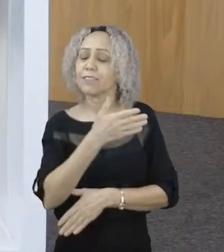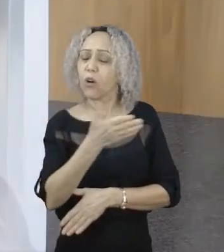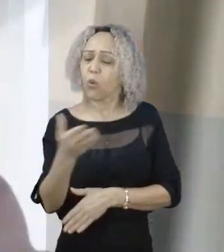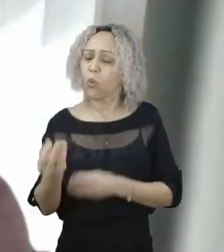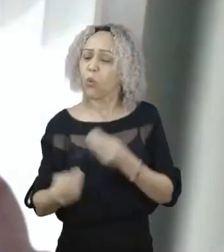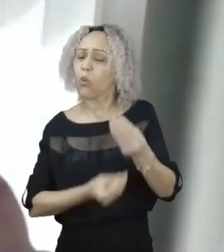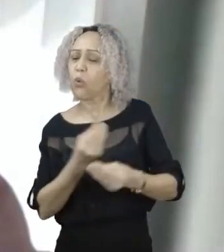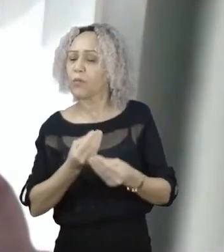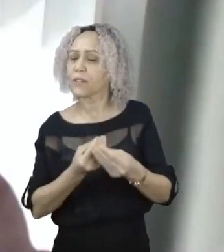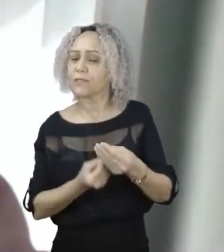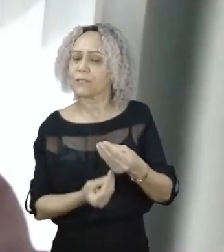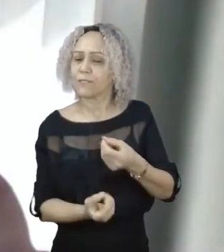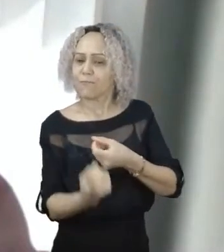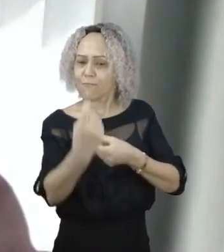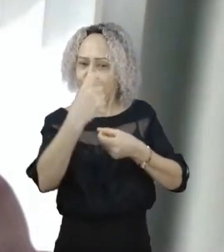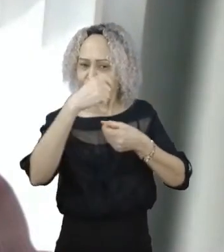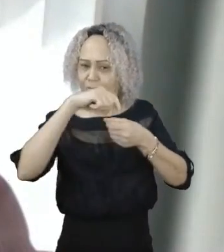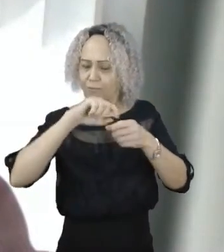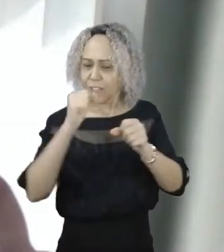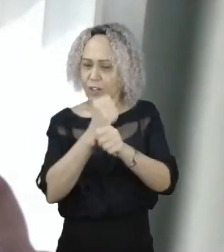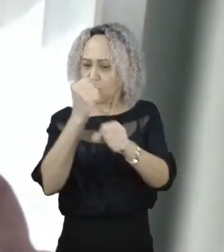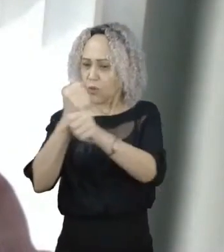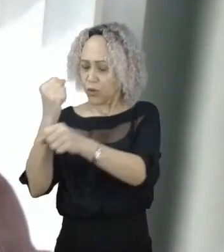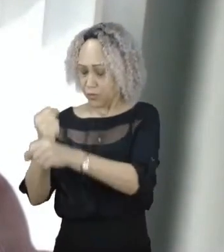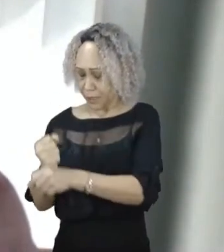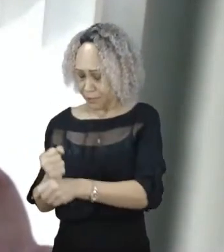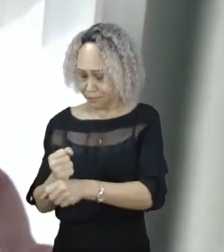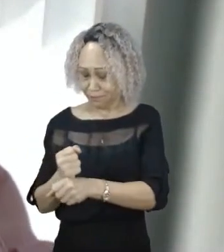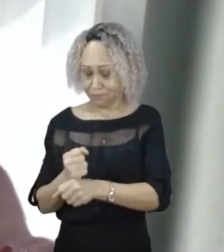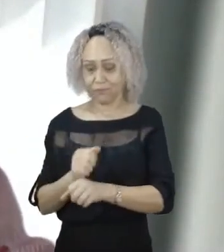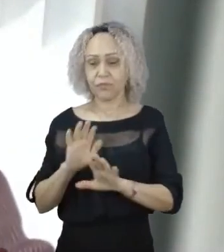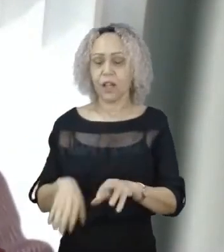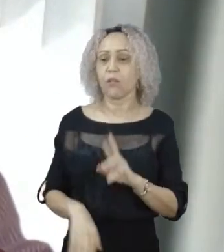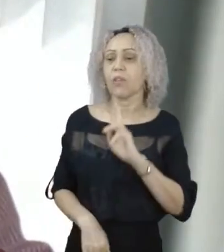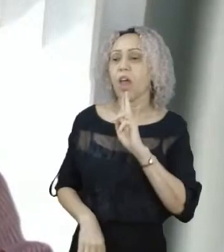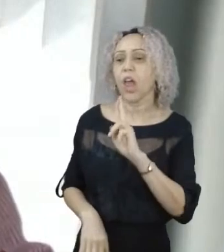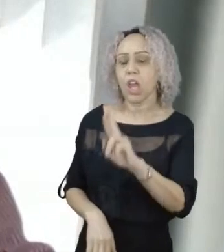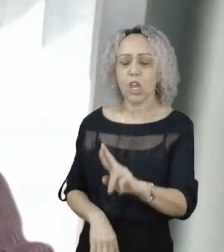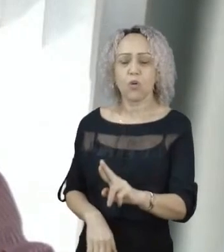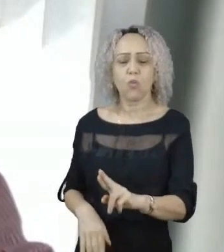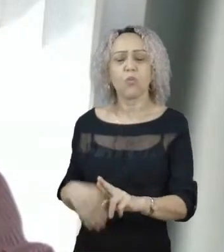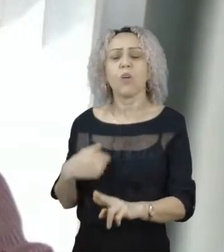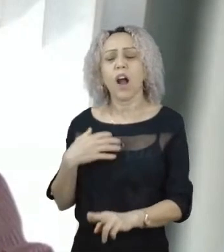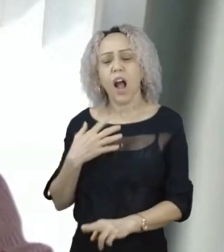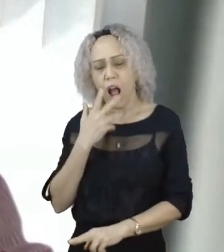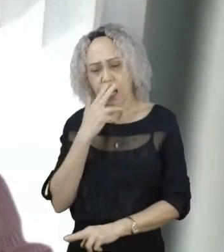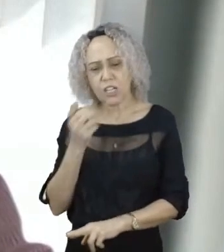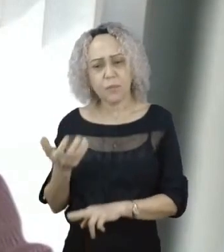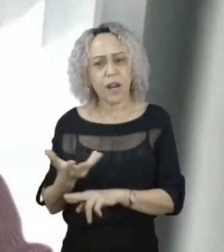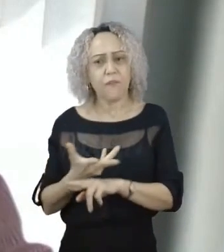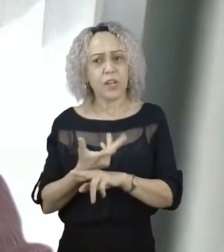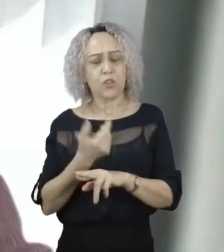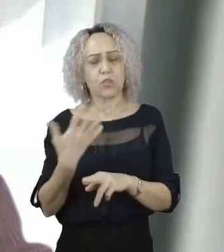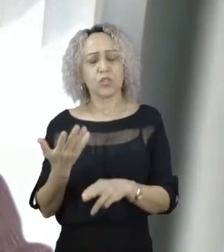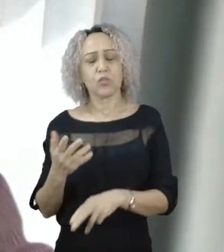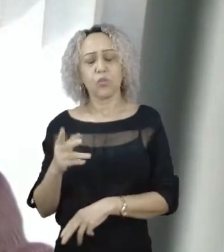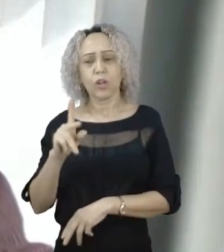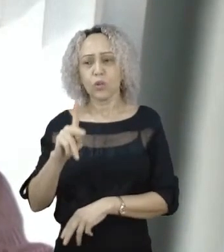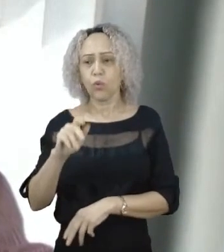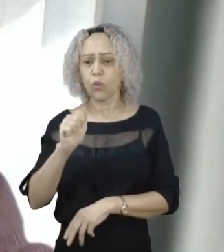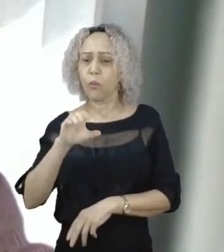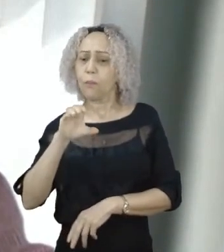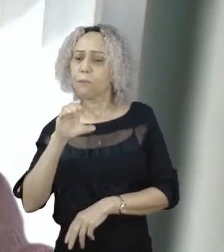PAC abriu essa aba, né? Abriu essa aba para incluir, dentre as obras estruturantes, que são as obras do